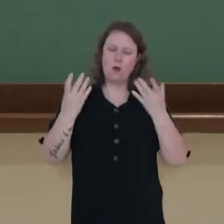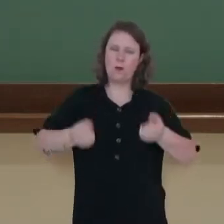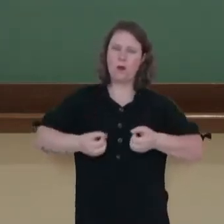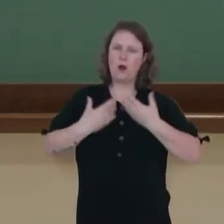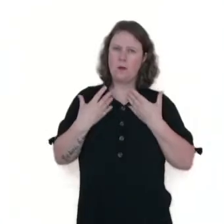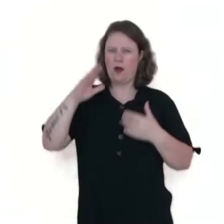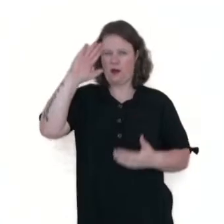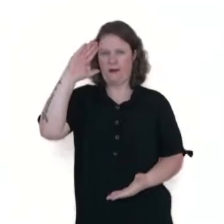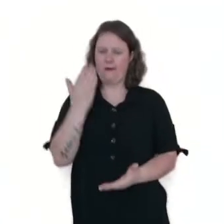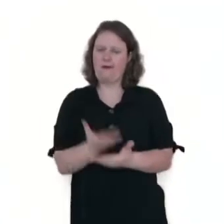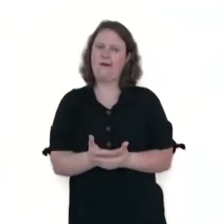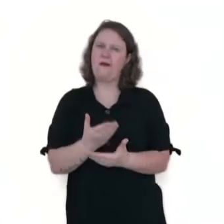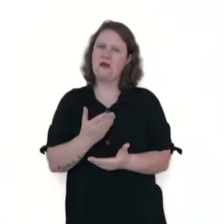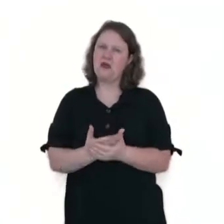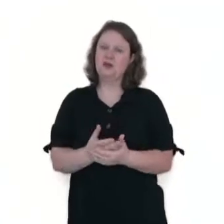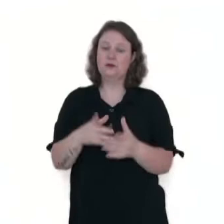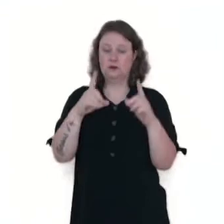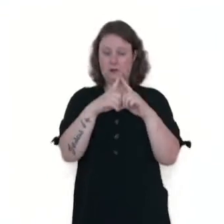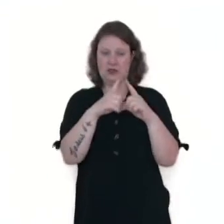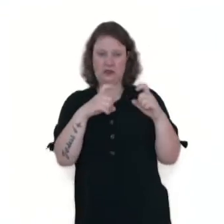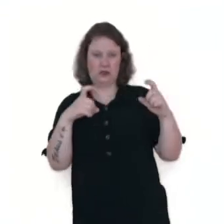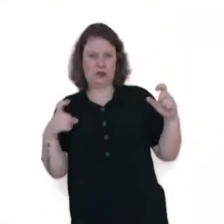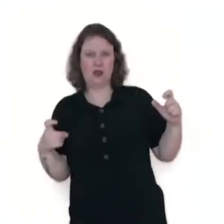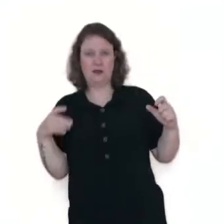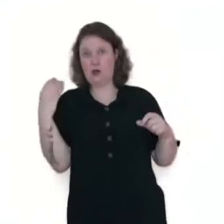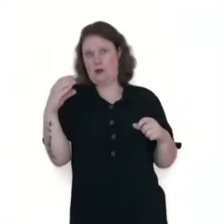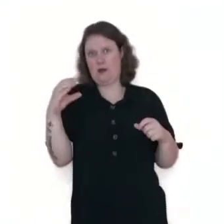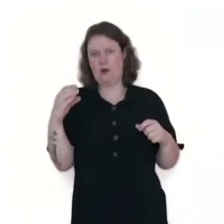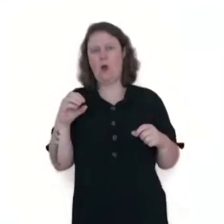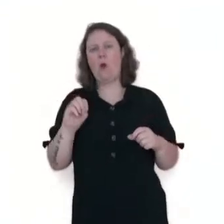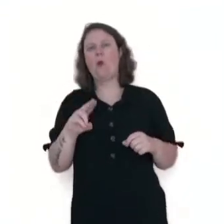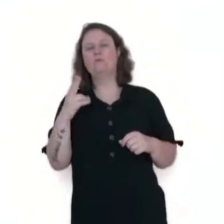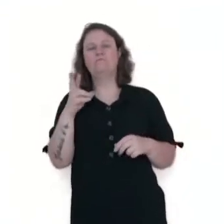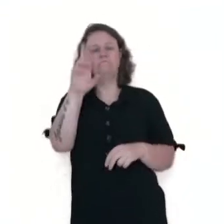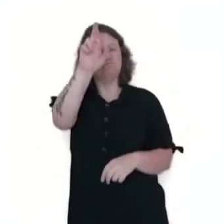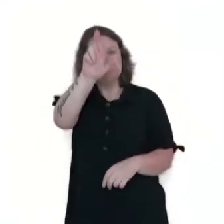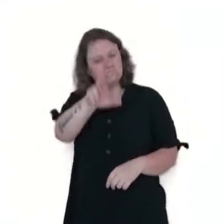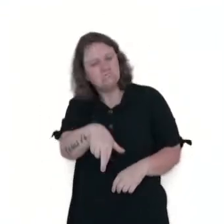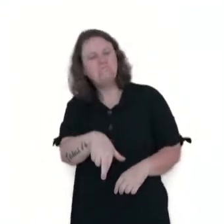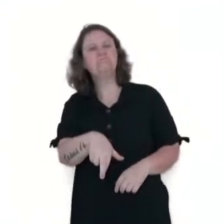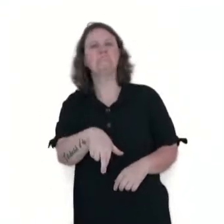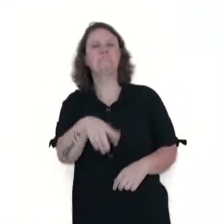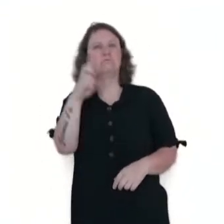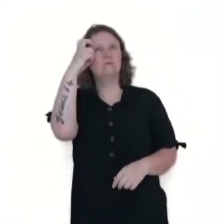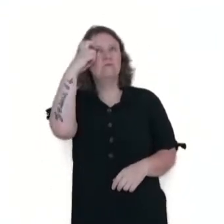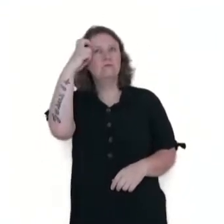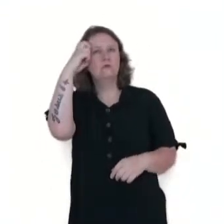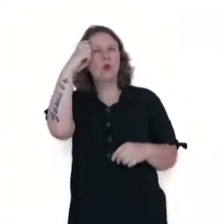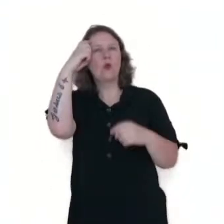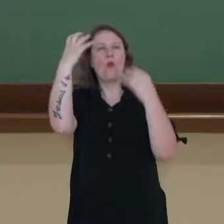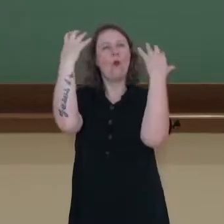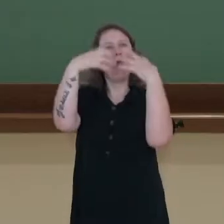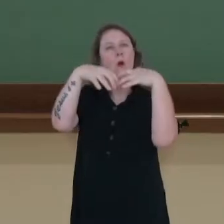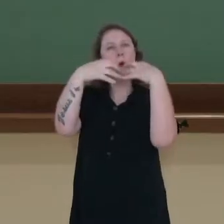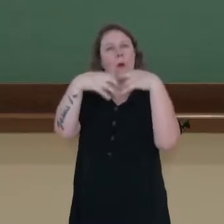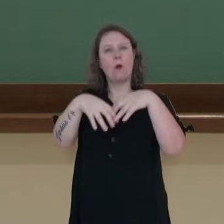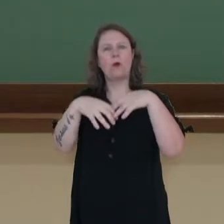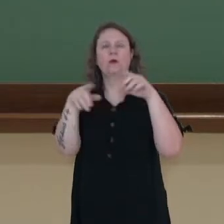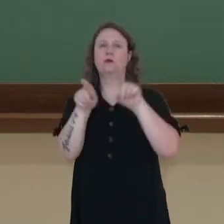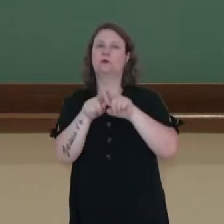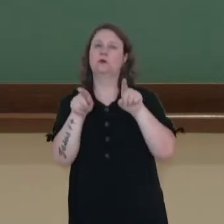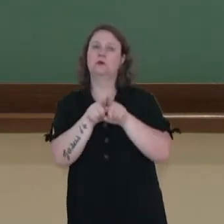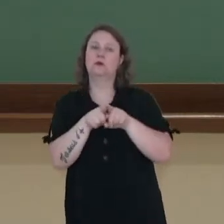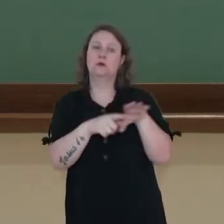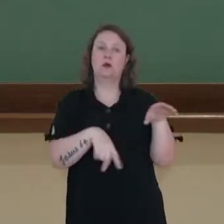na ciência e na razão. E ele acredita que a história é regida por leis